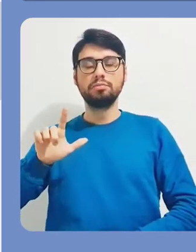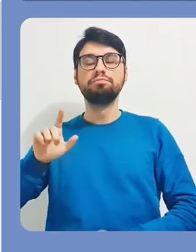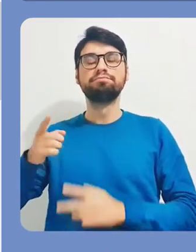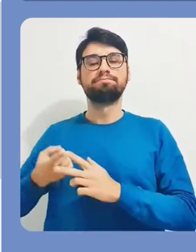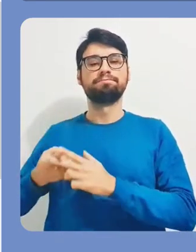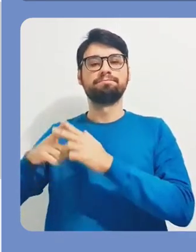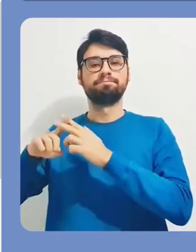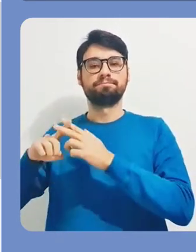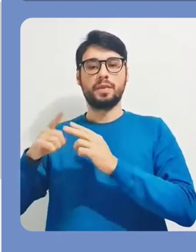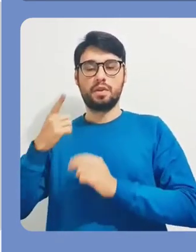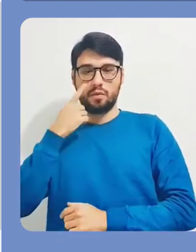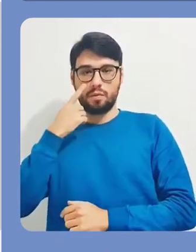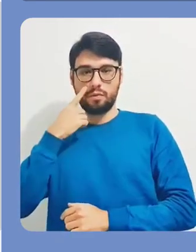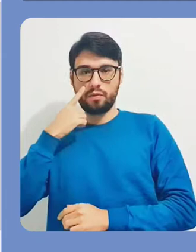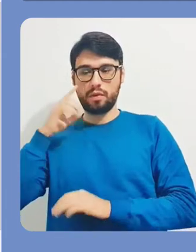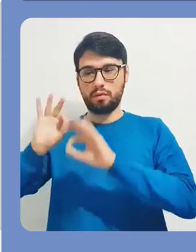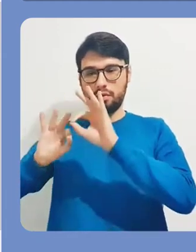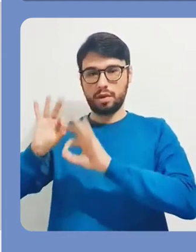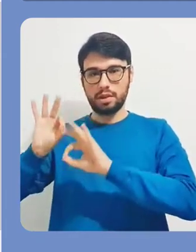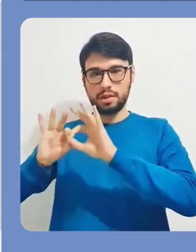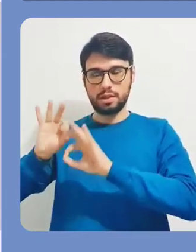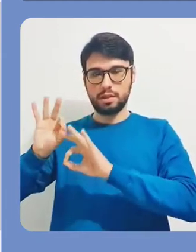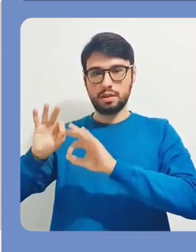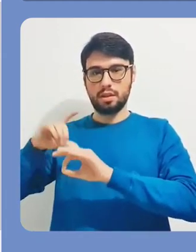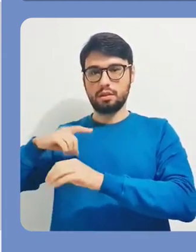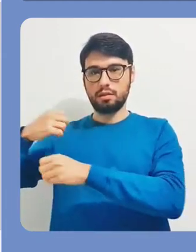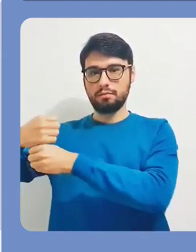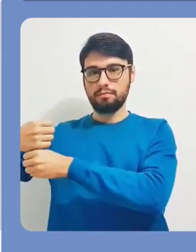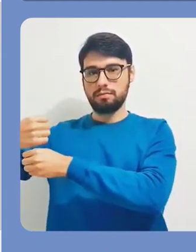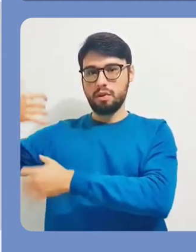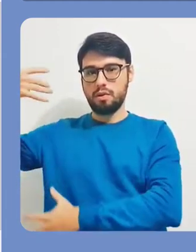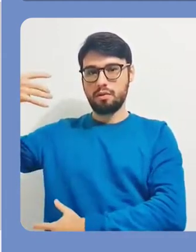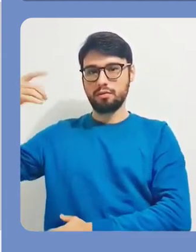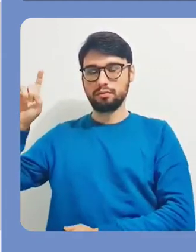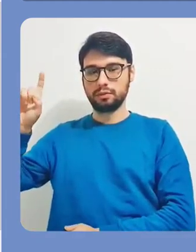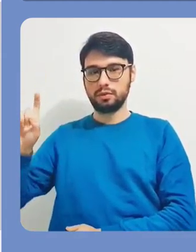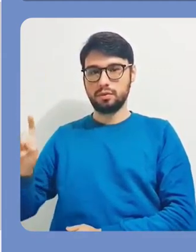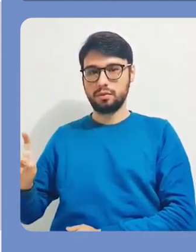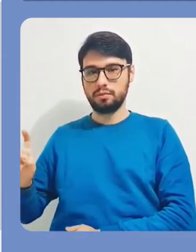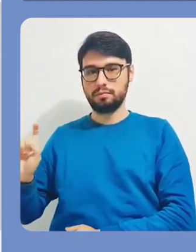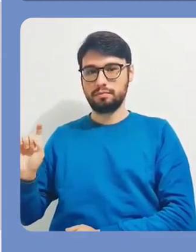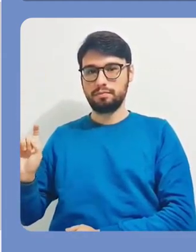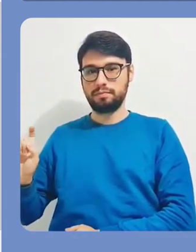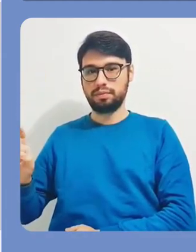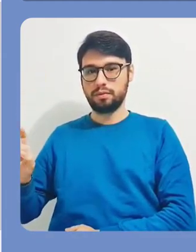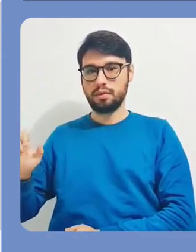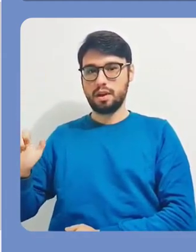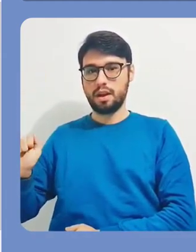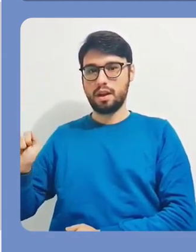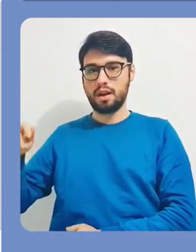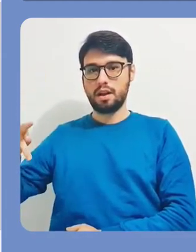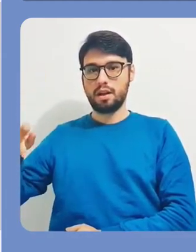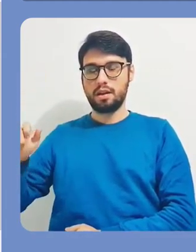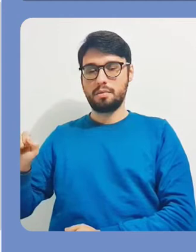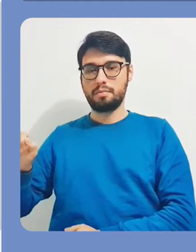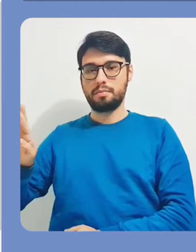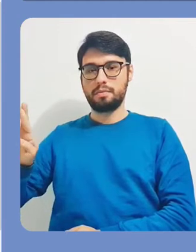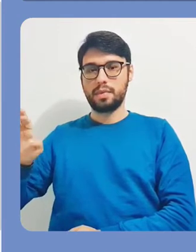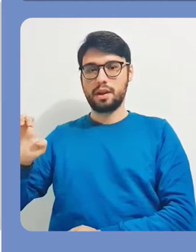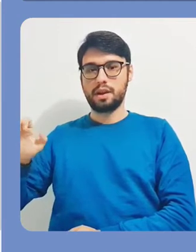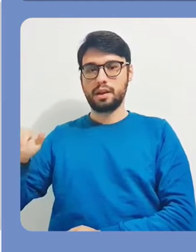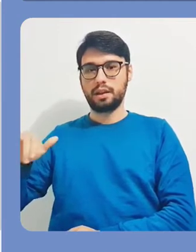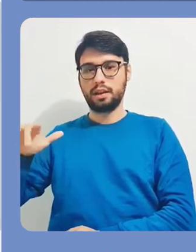Então, agora eu estou no painel de edição da minha página, né, do meu site que eu criei, e para configurar os menus, aqui nas